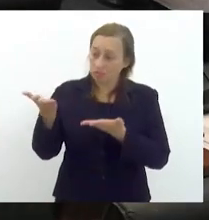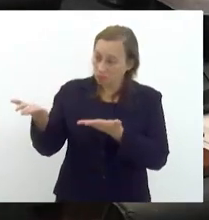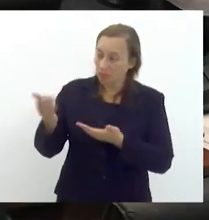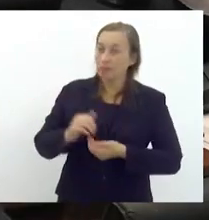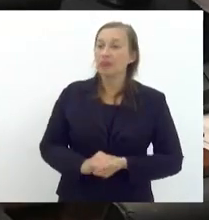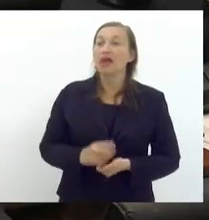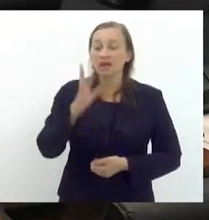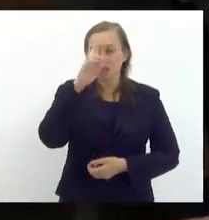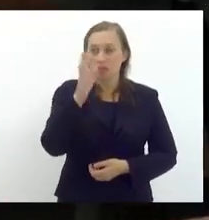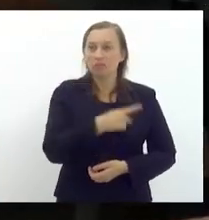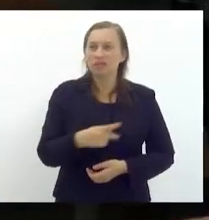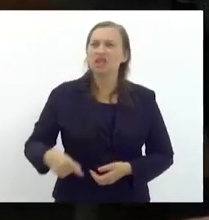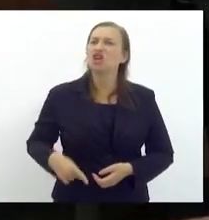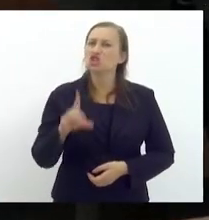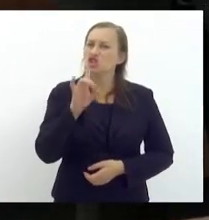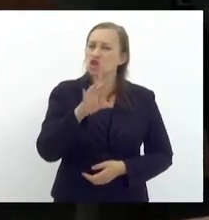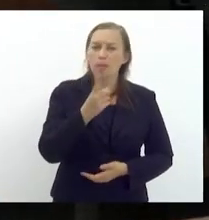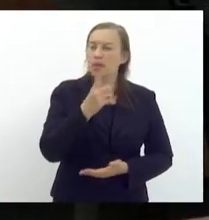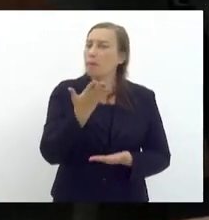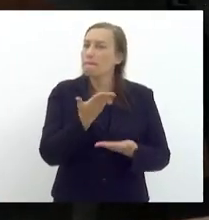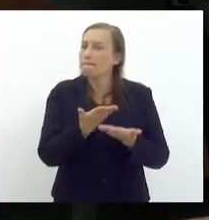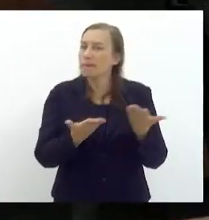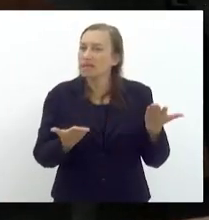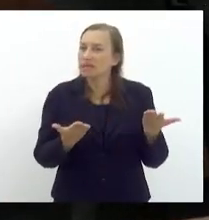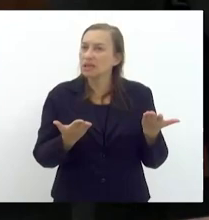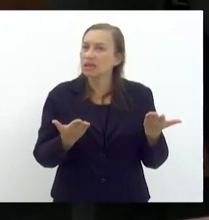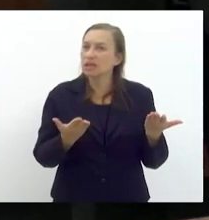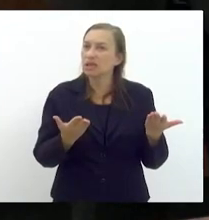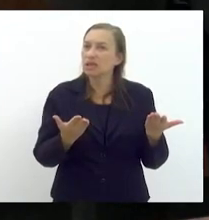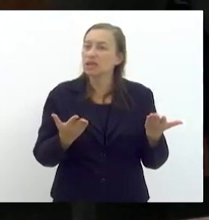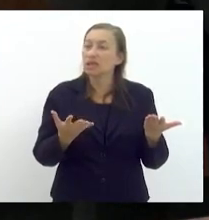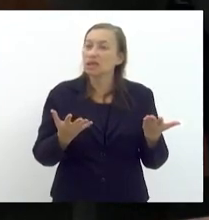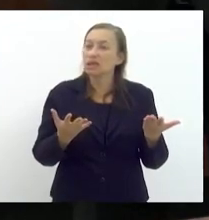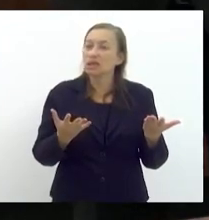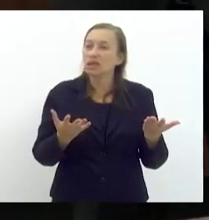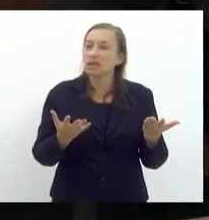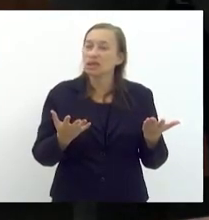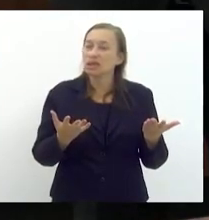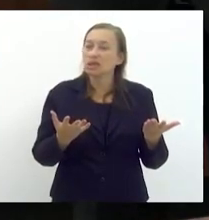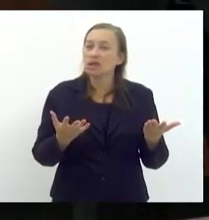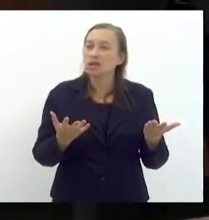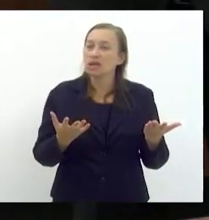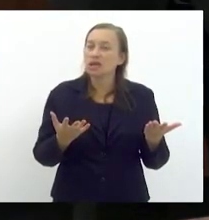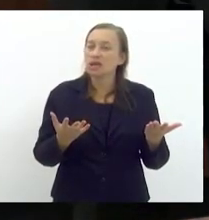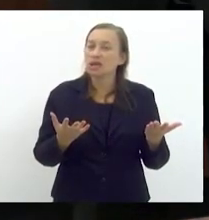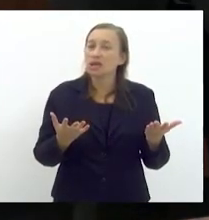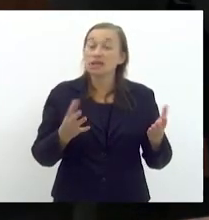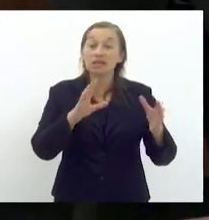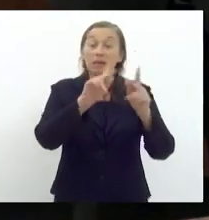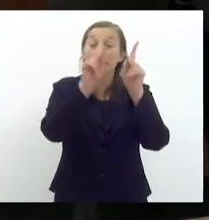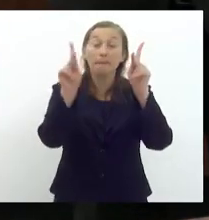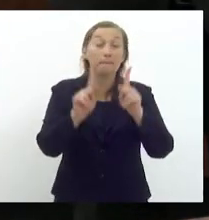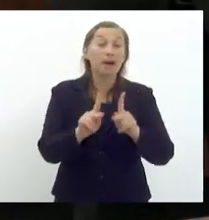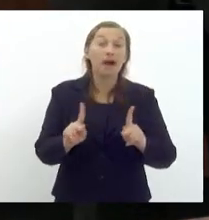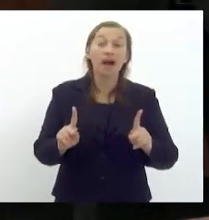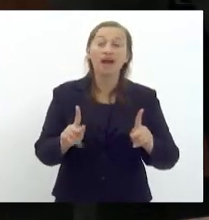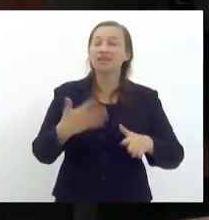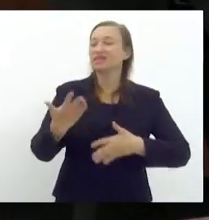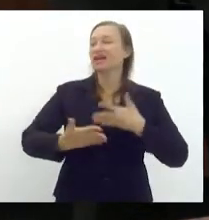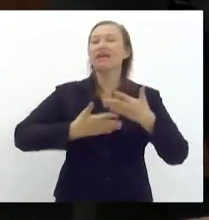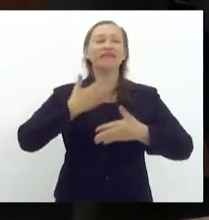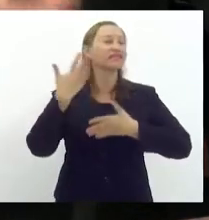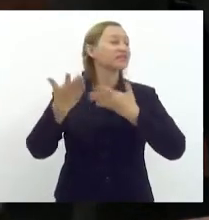seu presidente só para gente não perder esse clima diário aqui permanente de